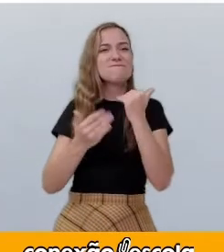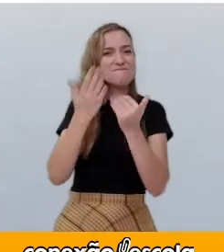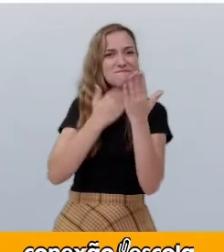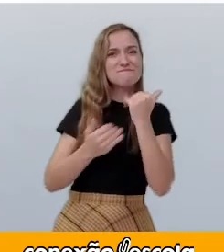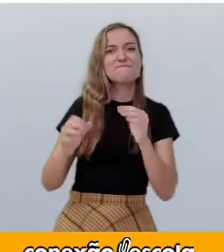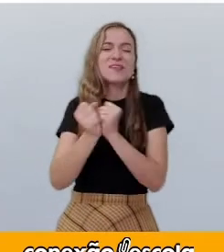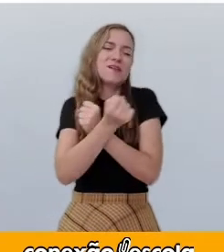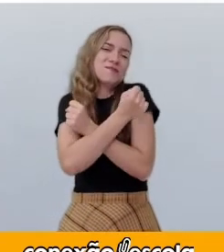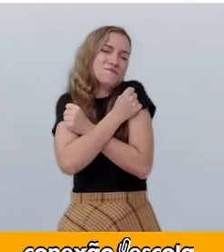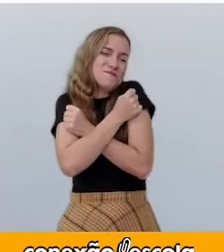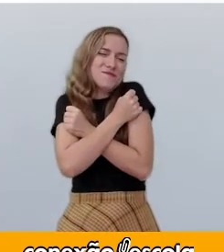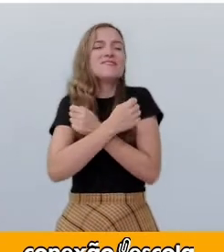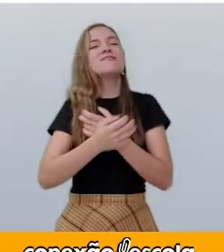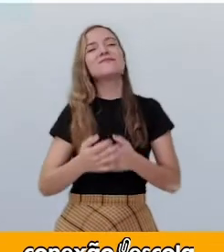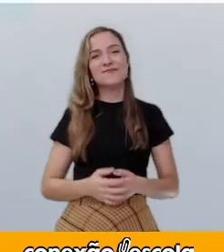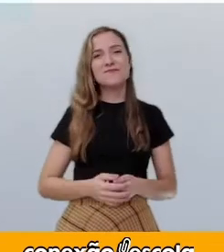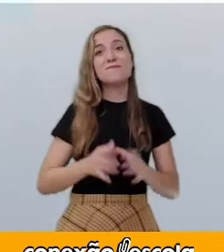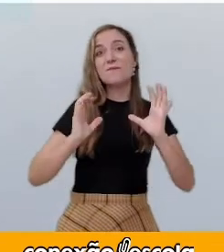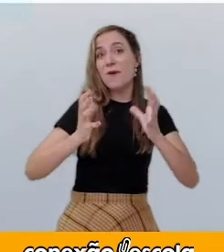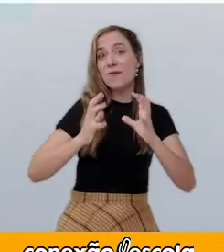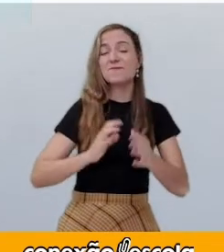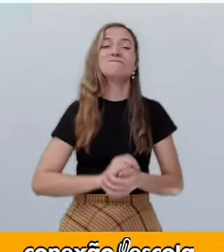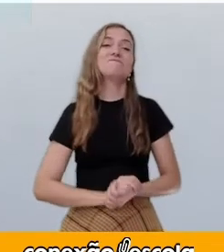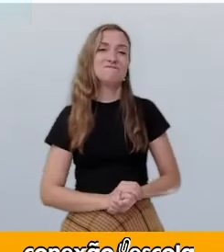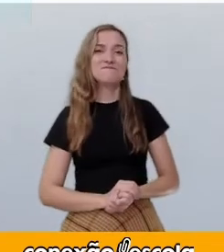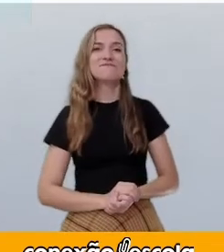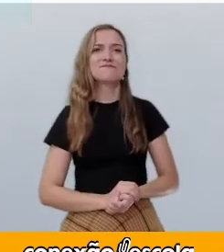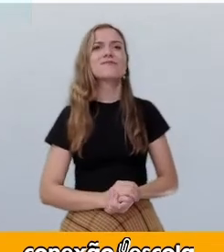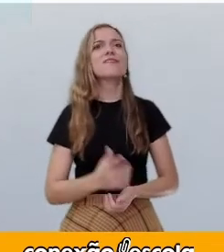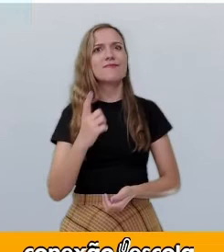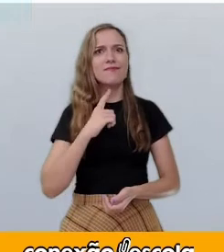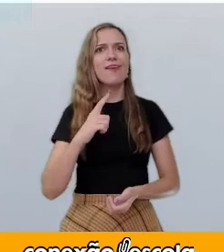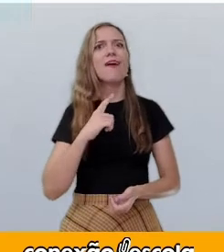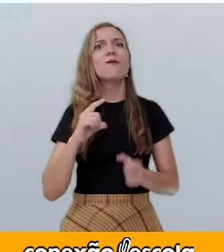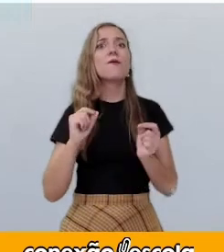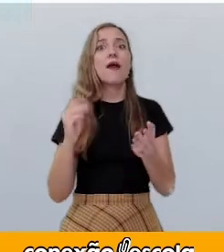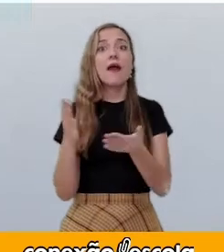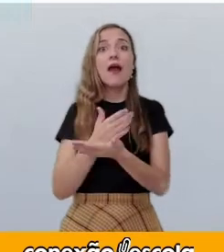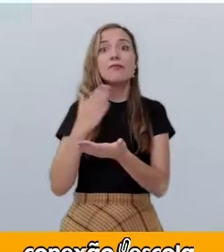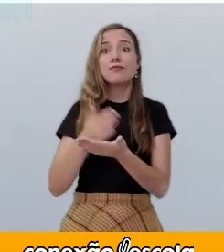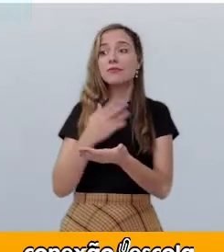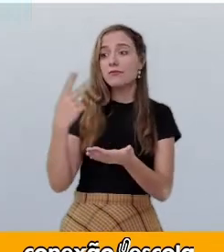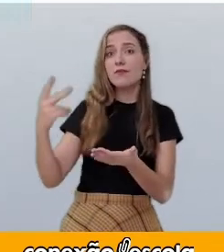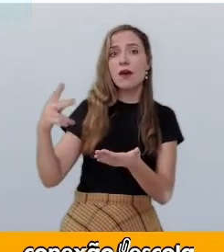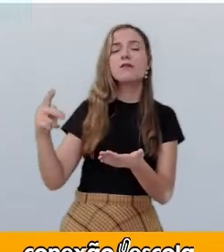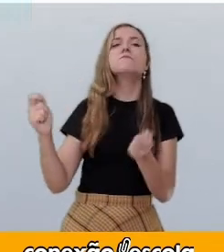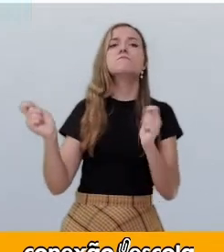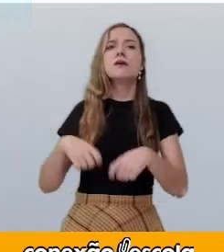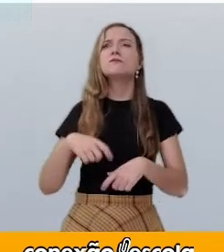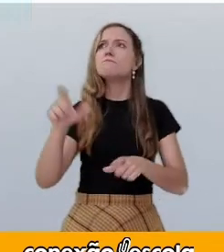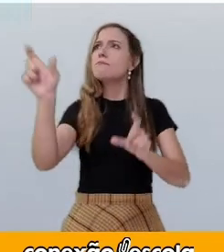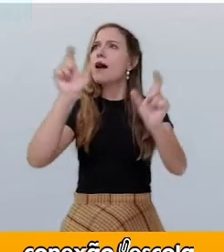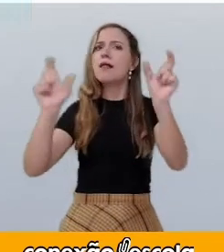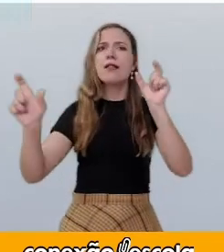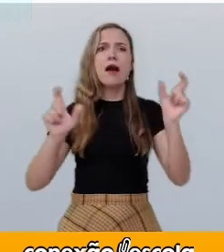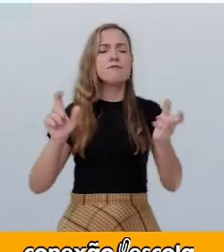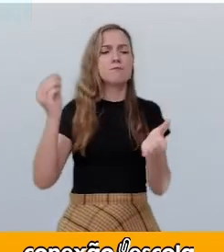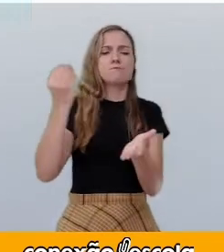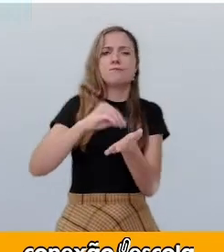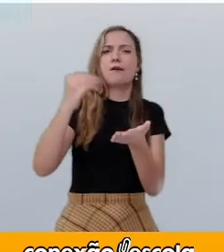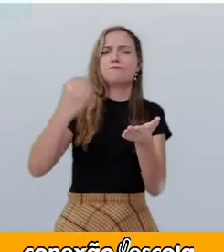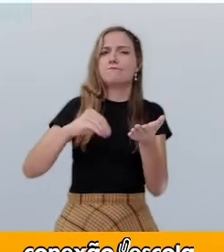abraço bom ele tinha um caderninho no qual anotava as palavras